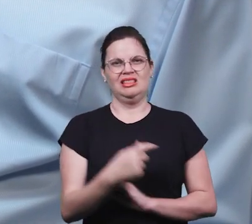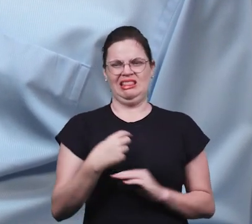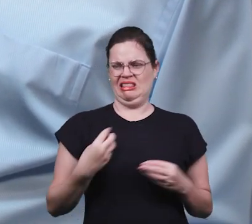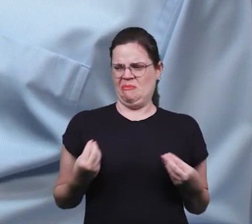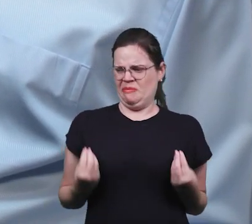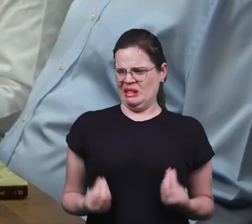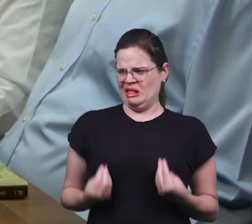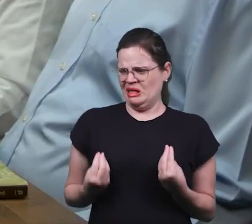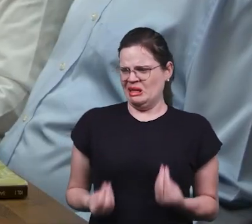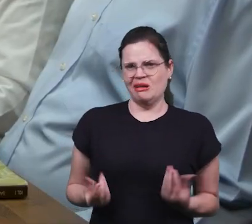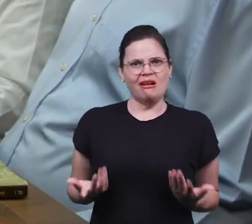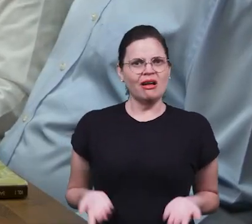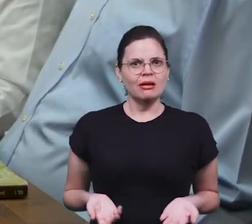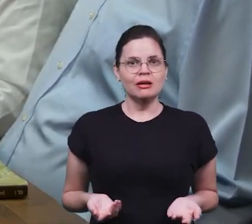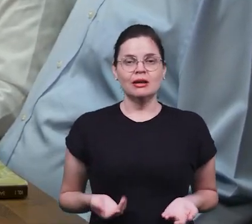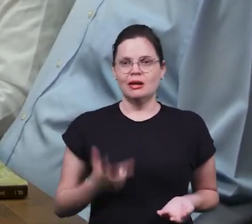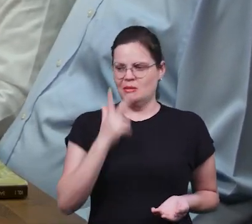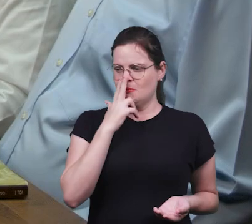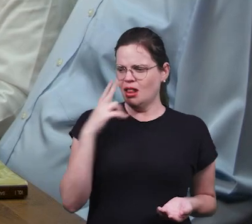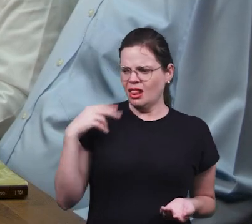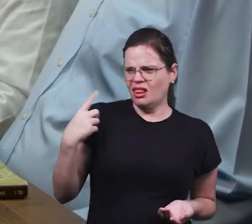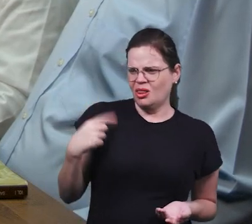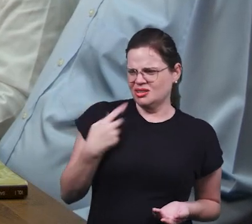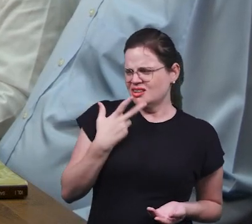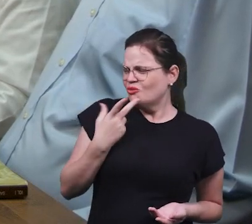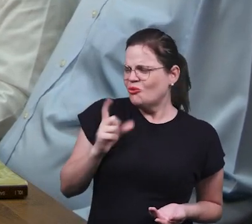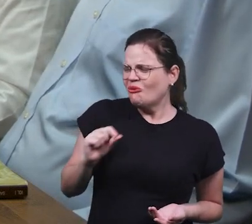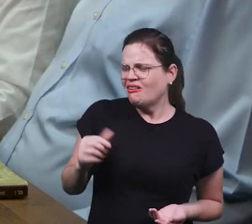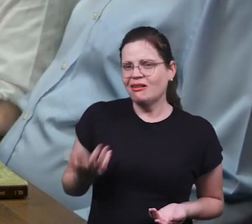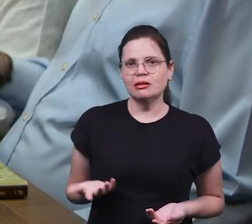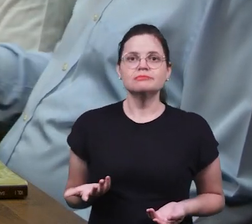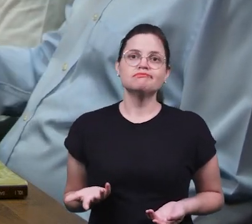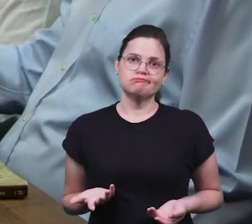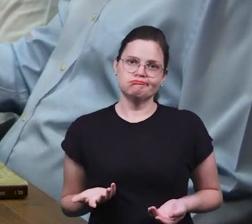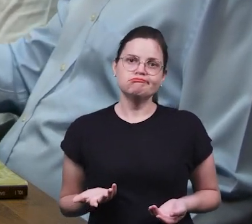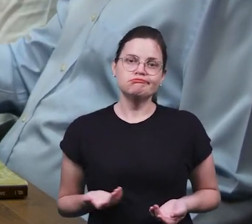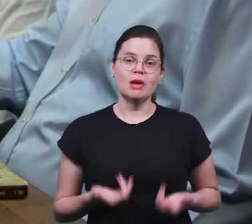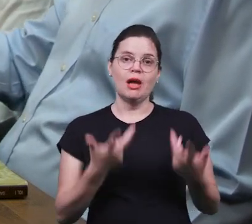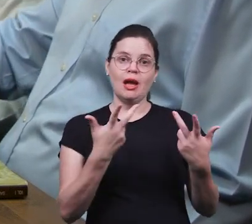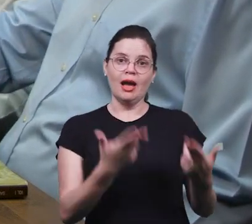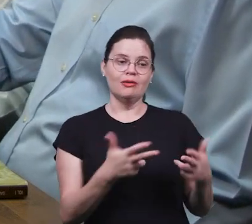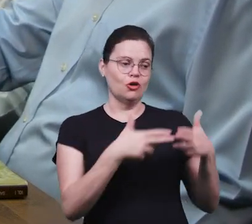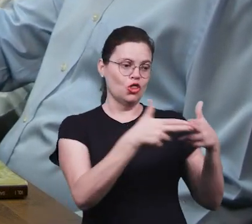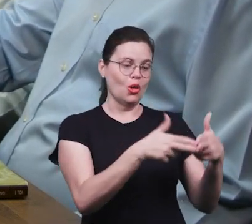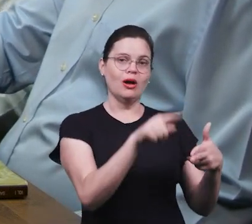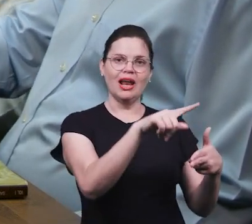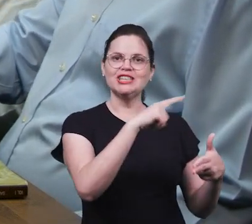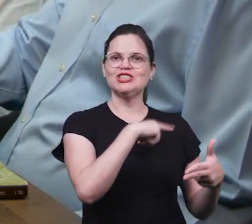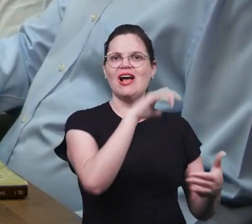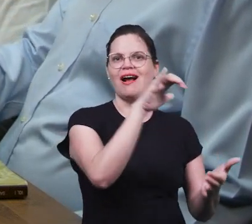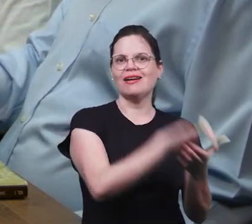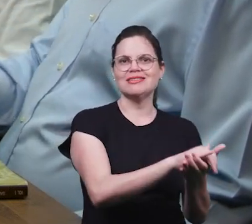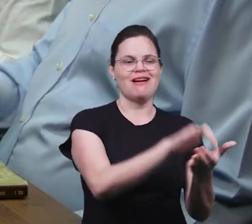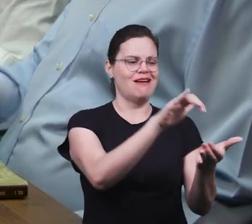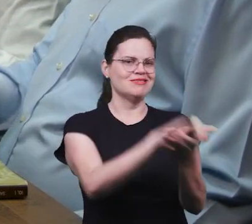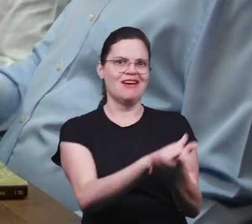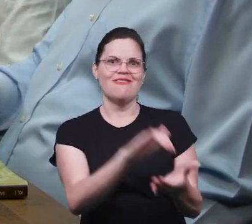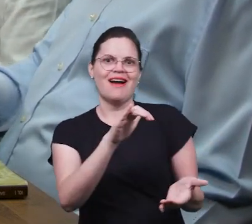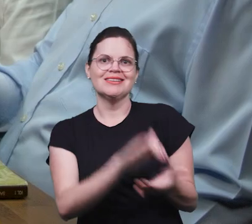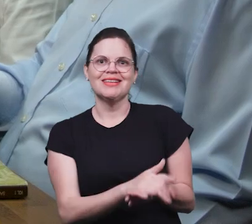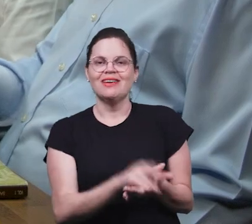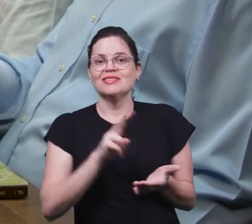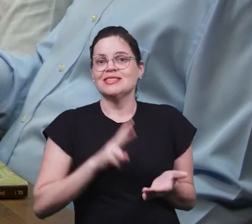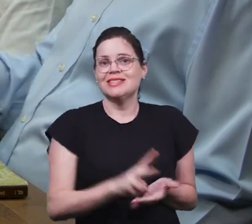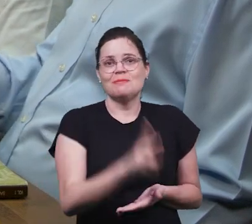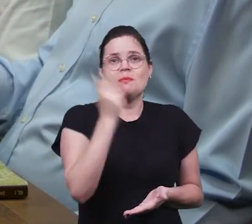sentido. É loucura para os que perecem. É loucura. Então, como nos dias de Noé, casavam-se, davam-se em casamento, a vida